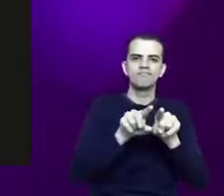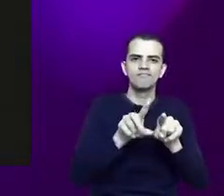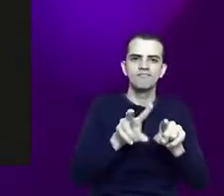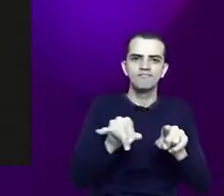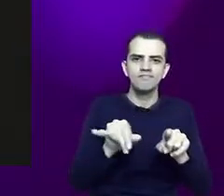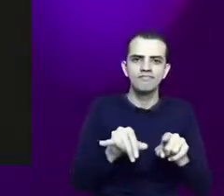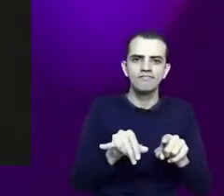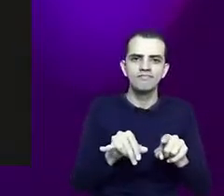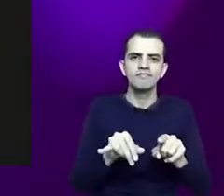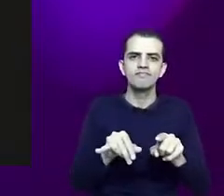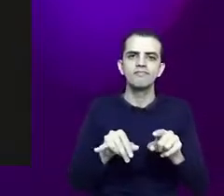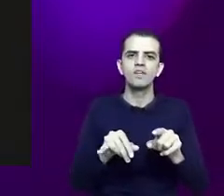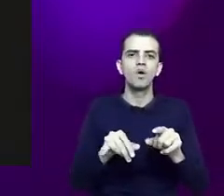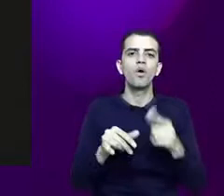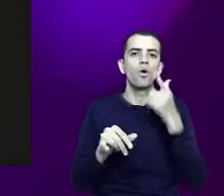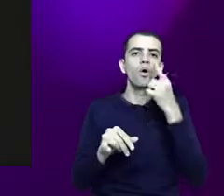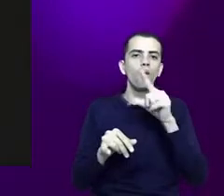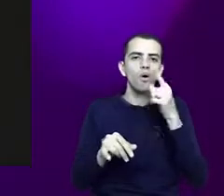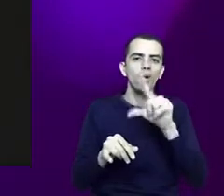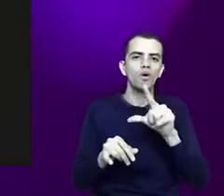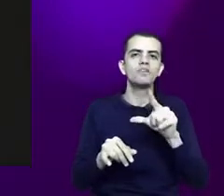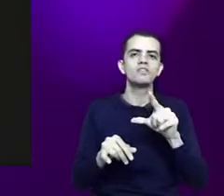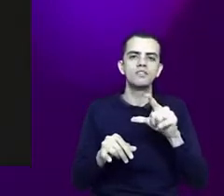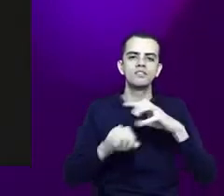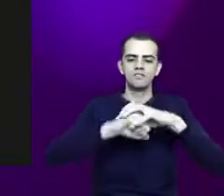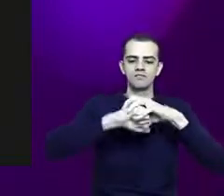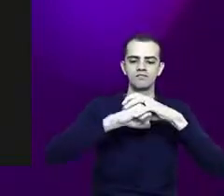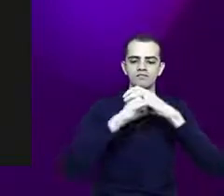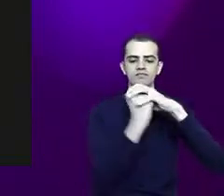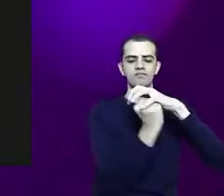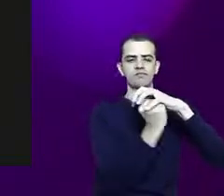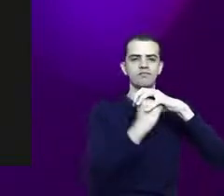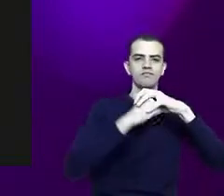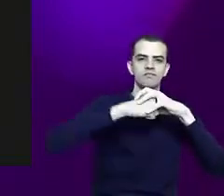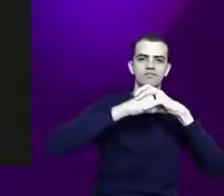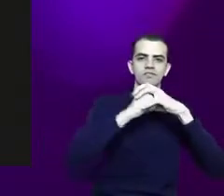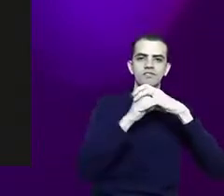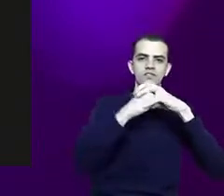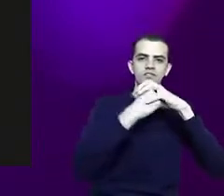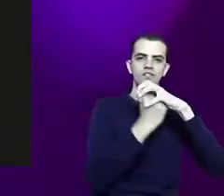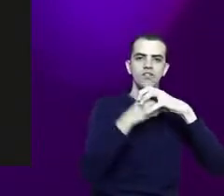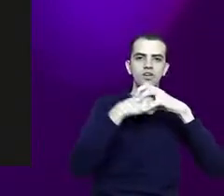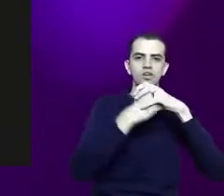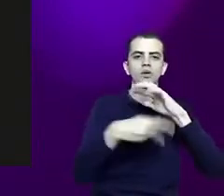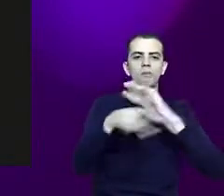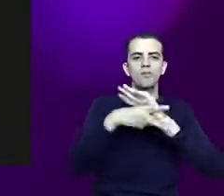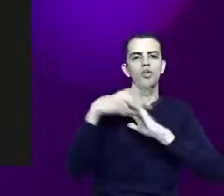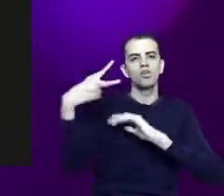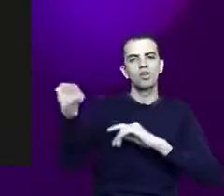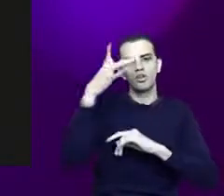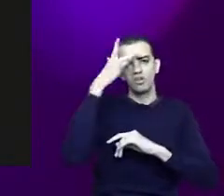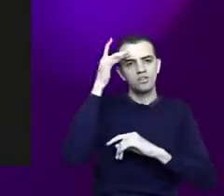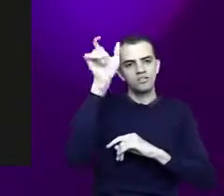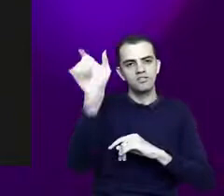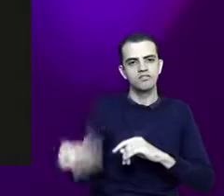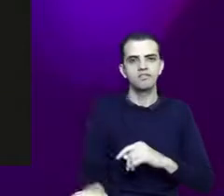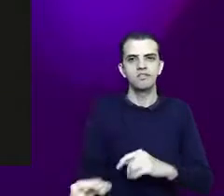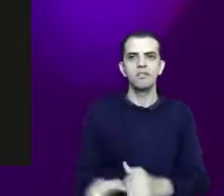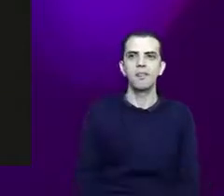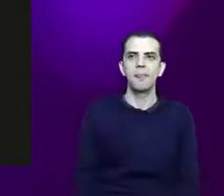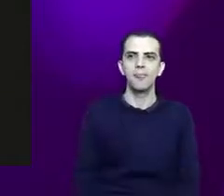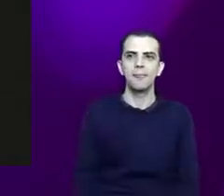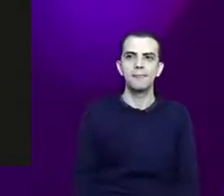nem cunha, e a gente consegue trazer o centro de rotação de volta para o centro de rotação anatômico e biomecânico do paciente. Então, você consegue,